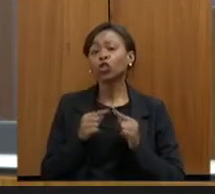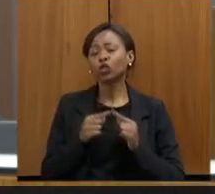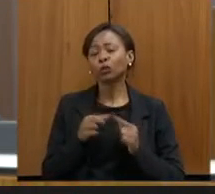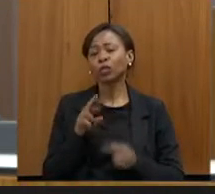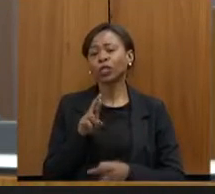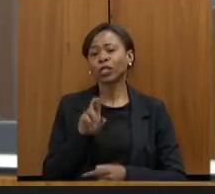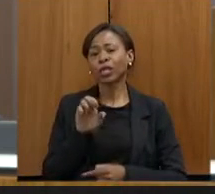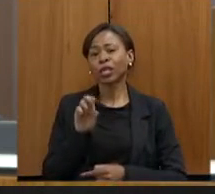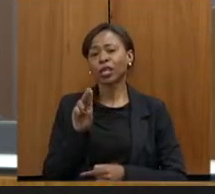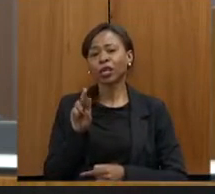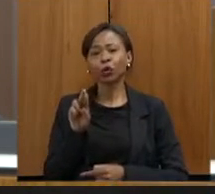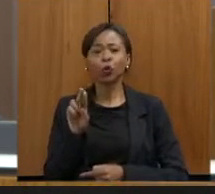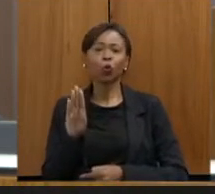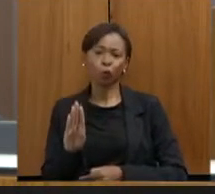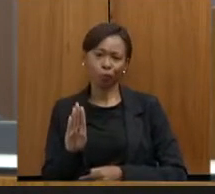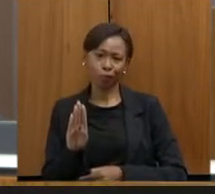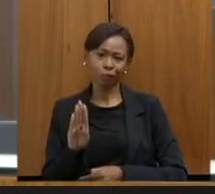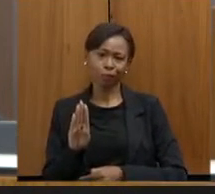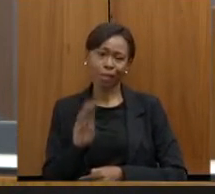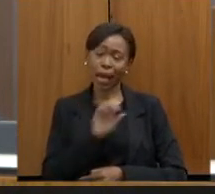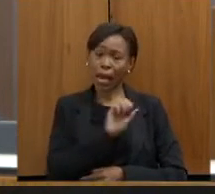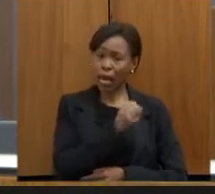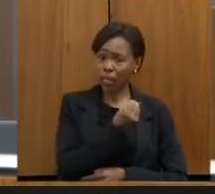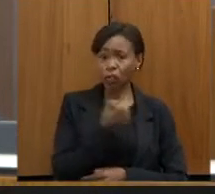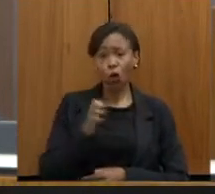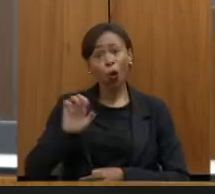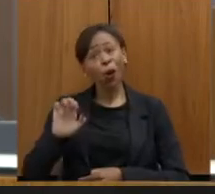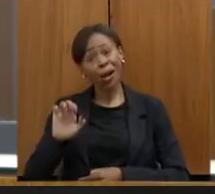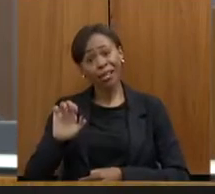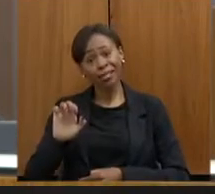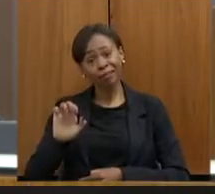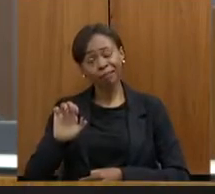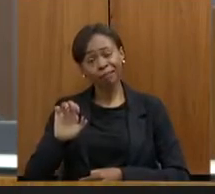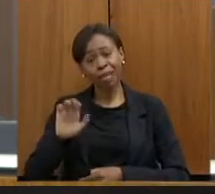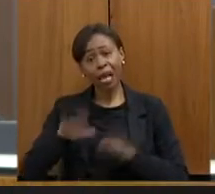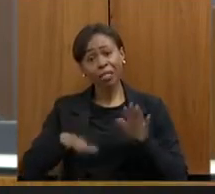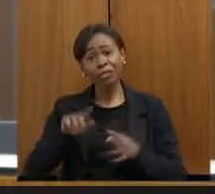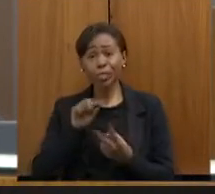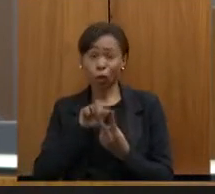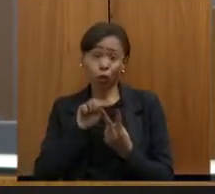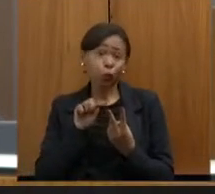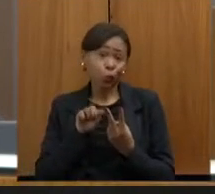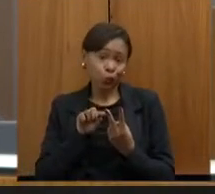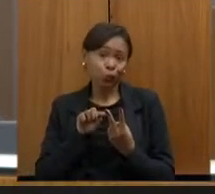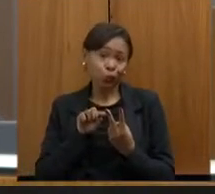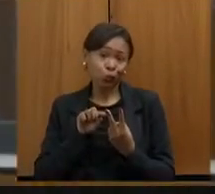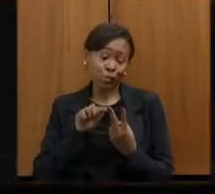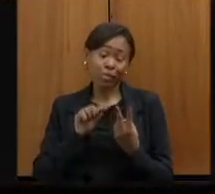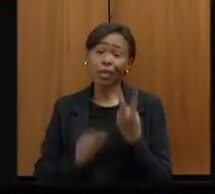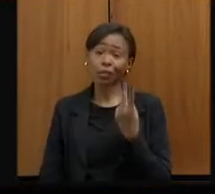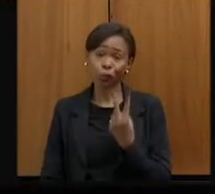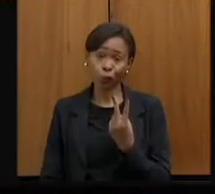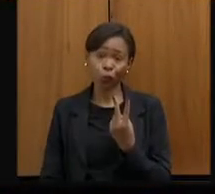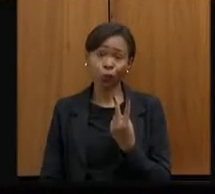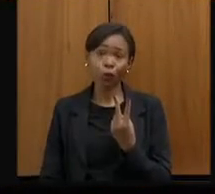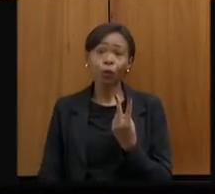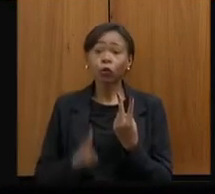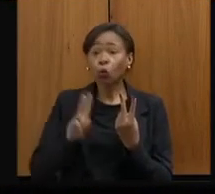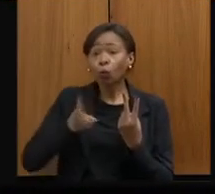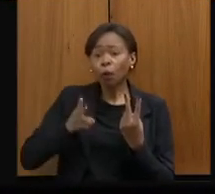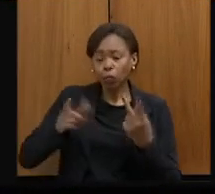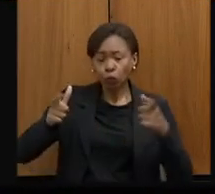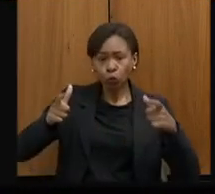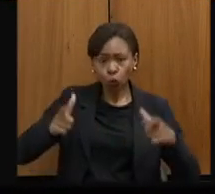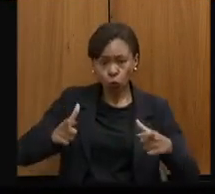Mas, por vezes, pode ter o que a gente chama de reubimista, que é o quê? Às vezes, no mesmo núcleo urbano, eu tenho ali pessoas